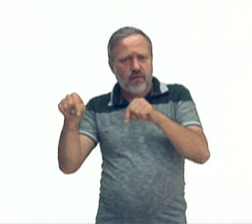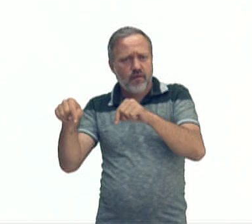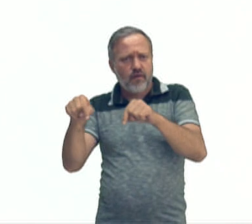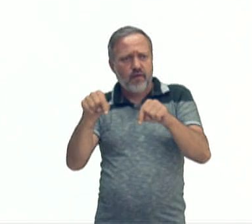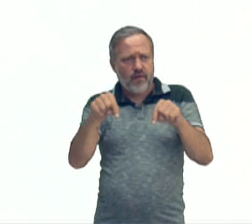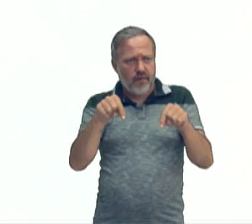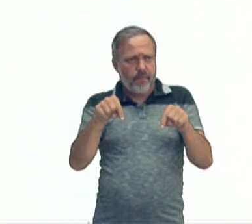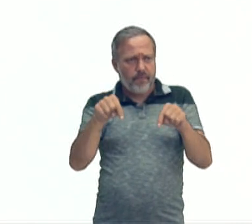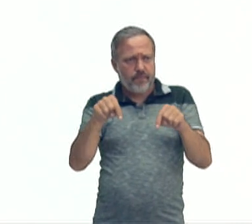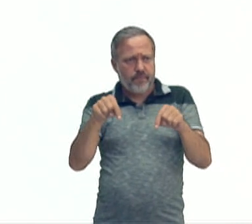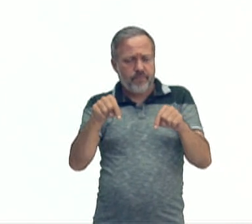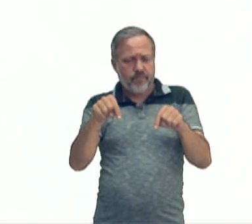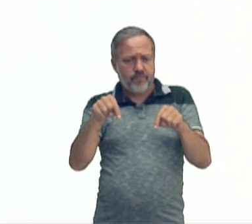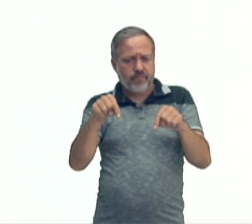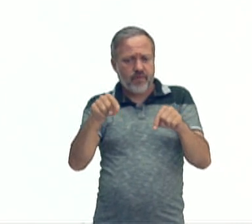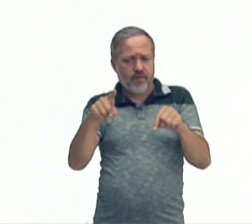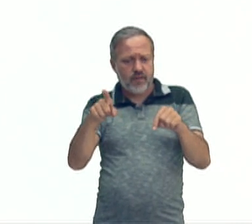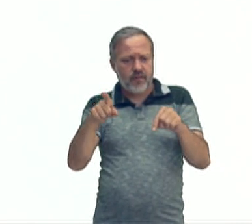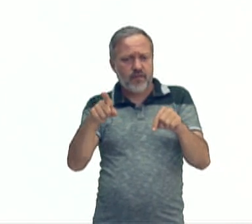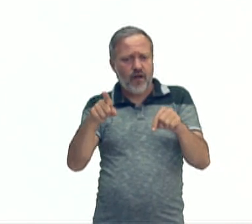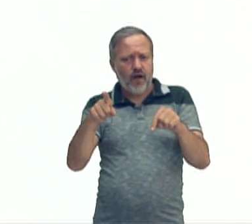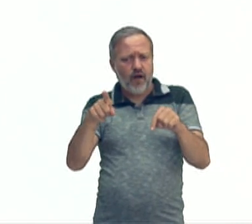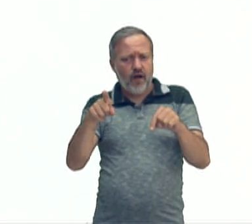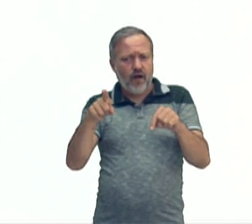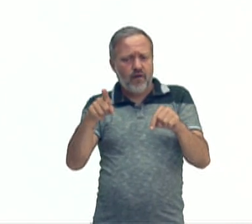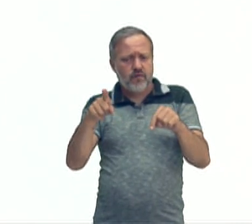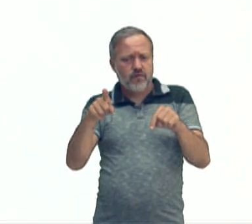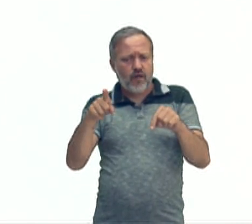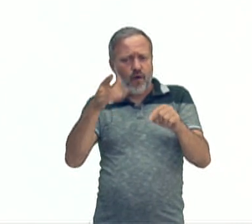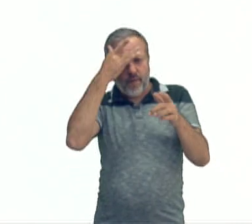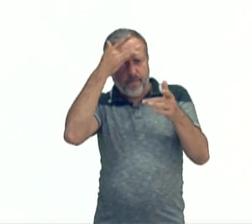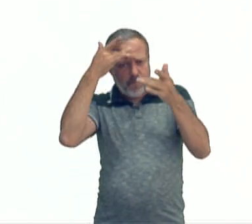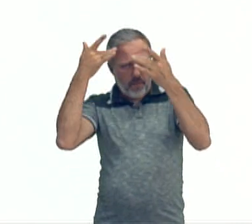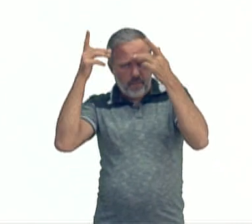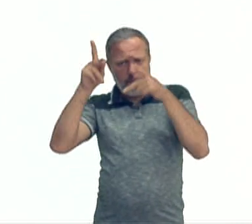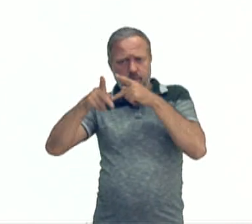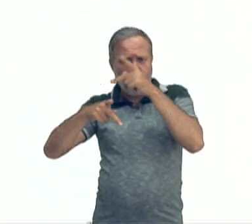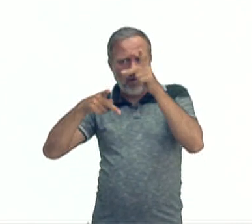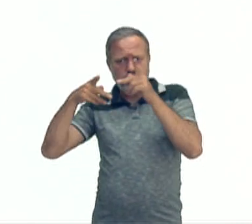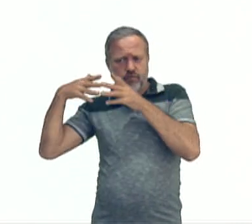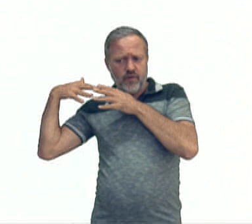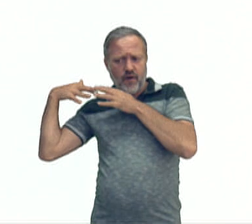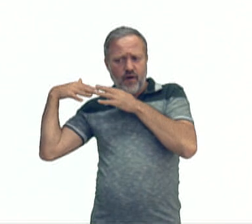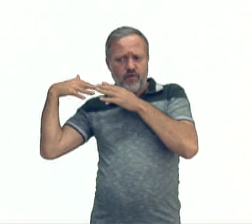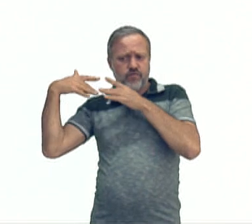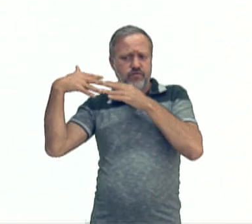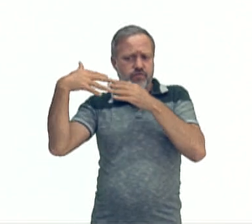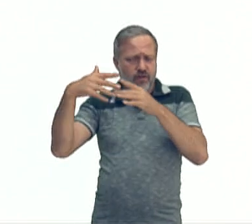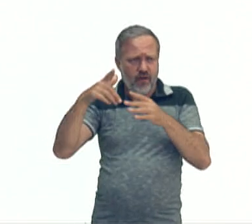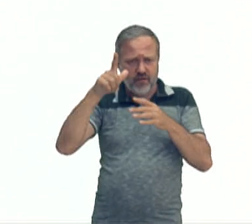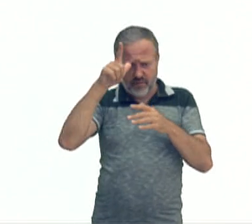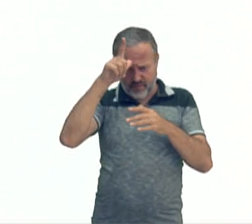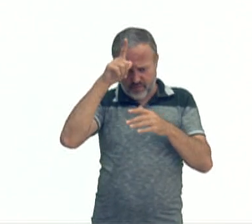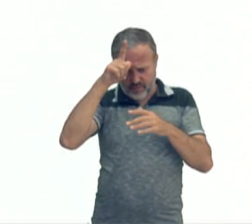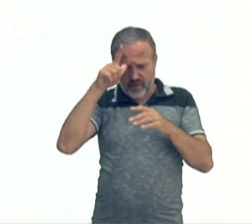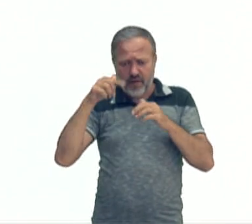esses imigrantes alemães trouxeram consigo toda essa condição. E por isso que todo esse estilo